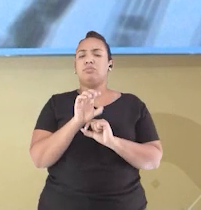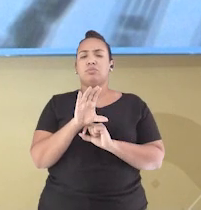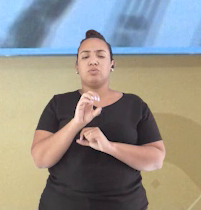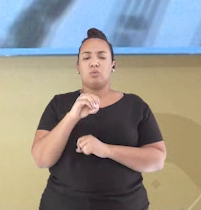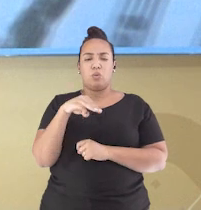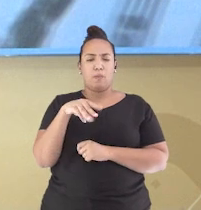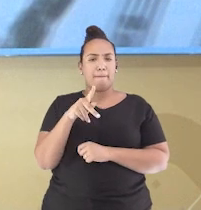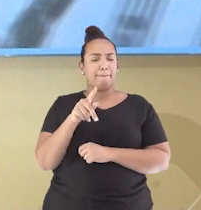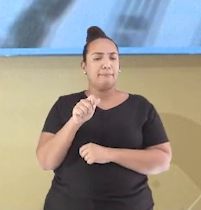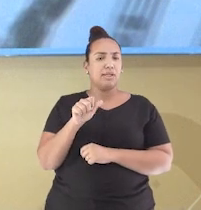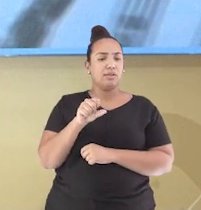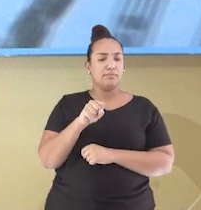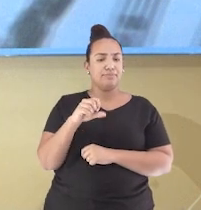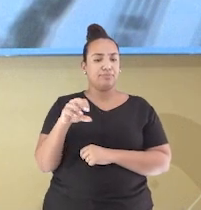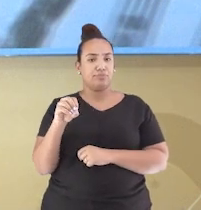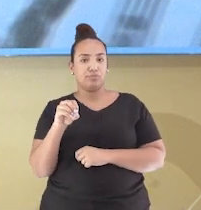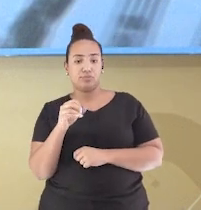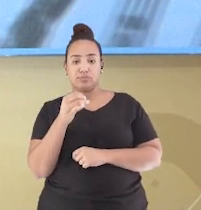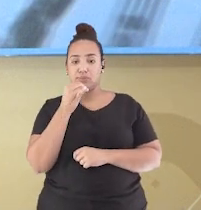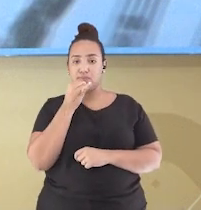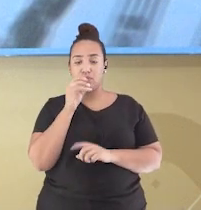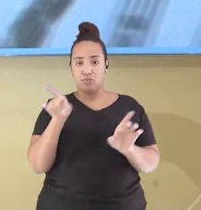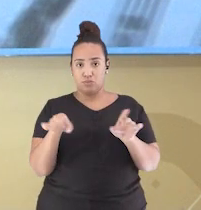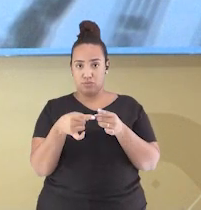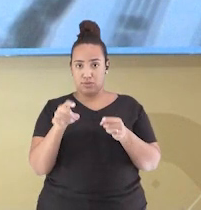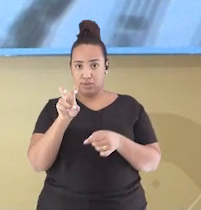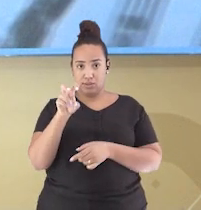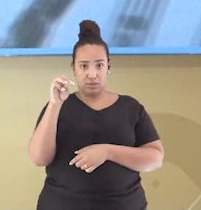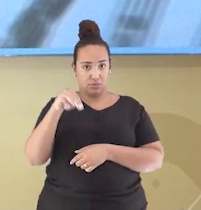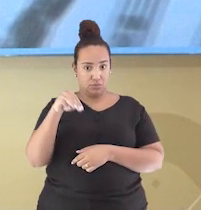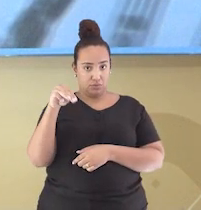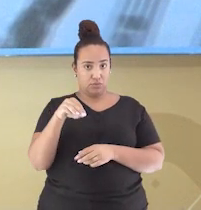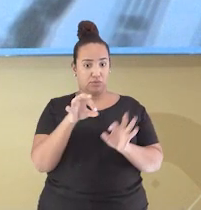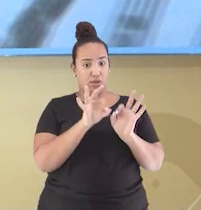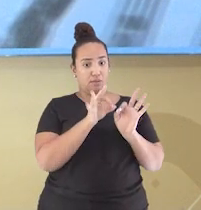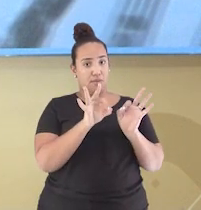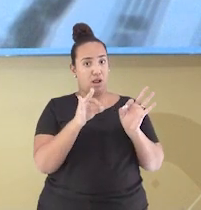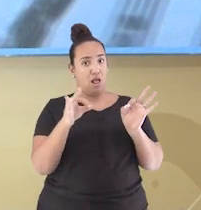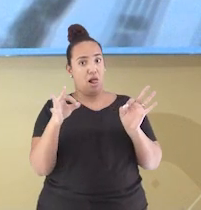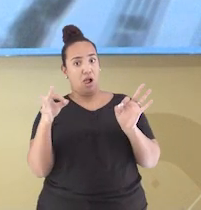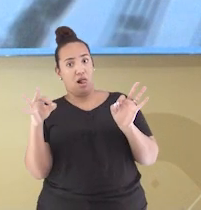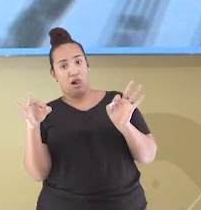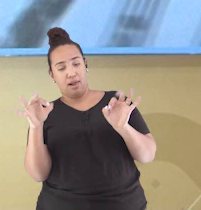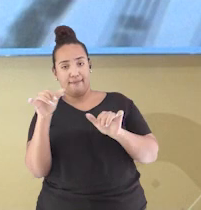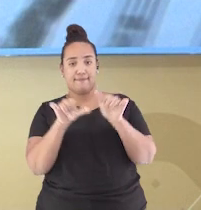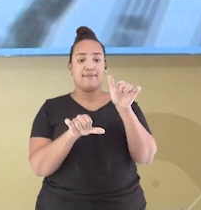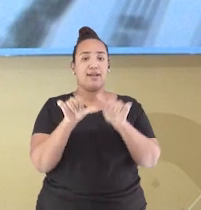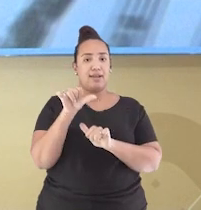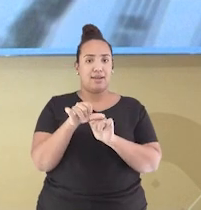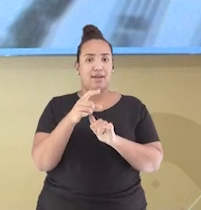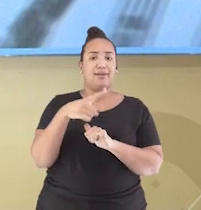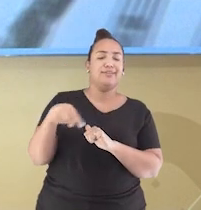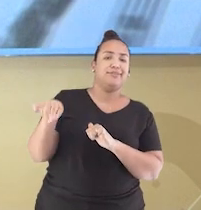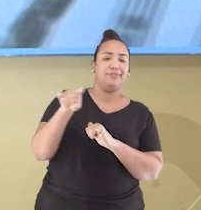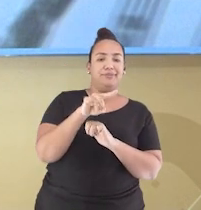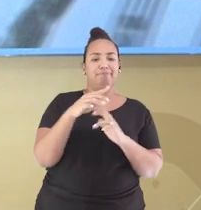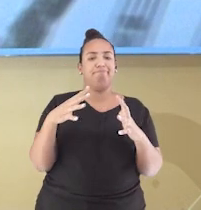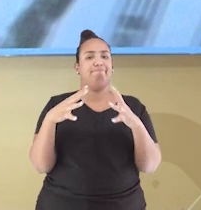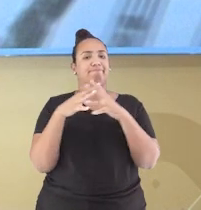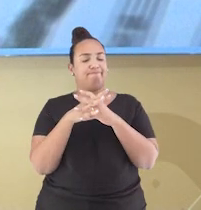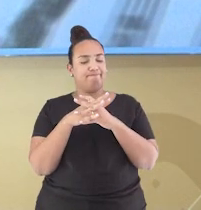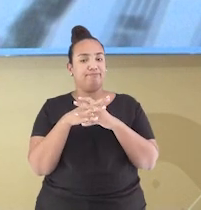compasso. Uma música de 5 minutos, por exemplo, é uma música grande para a gente analisar inteira e pode fazer a gente se